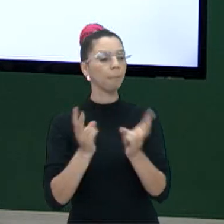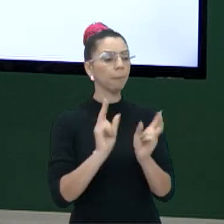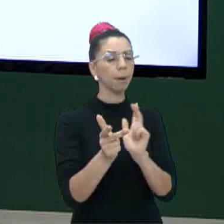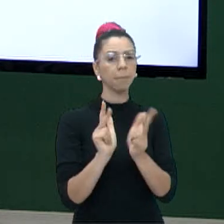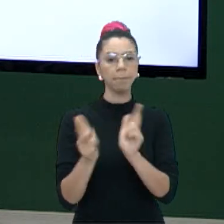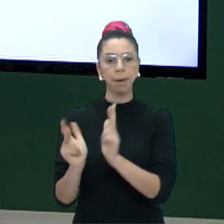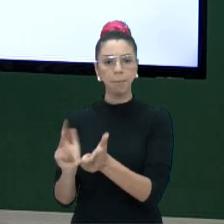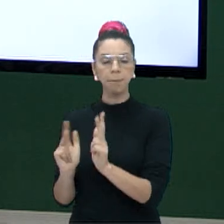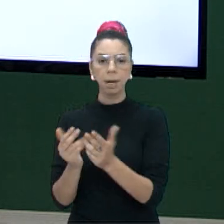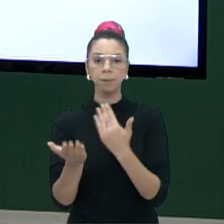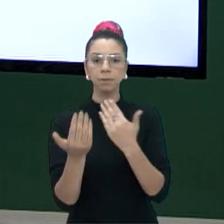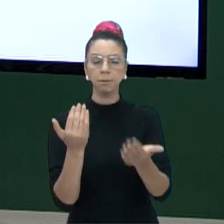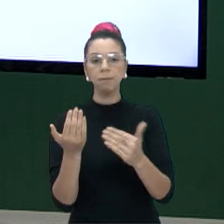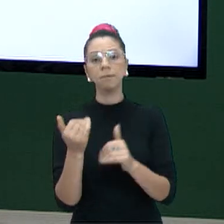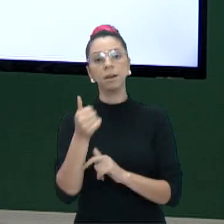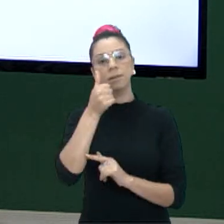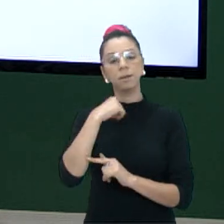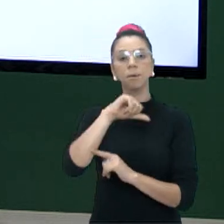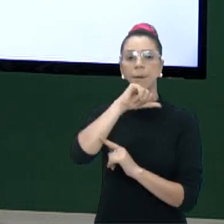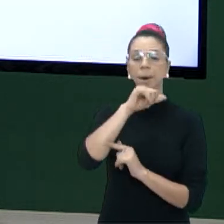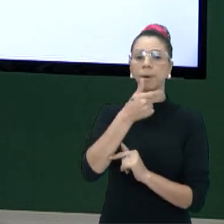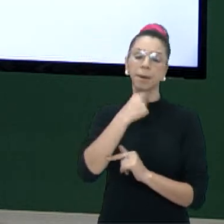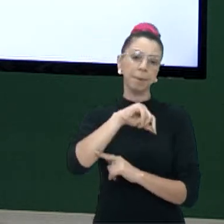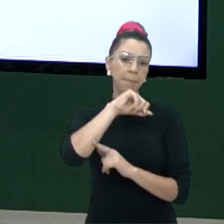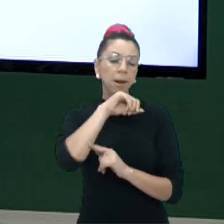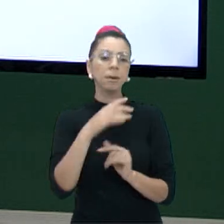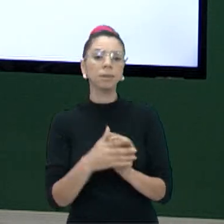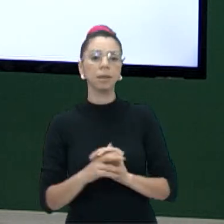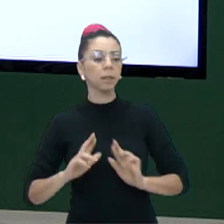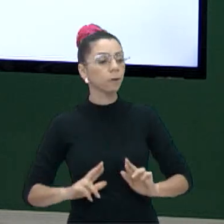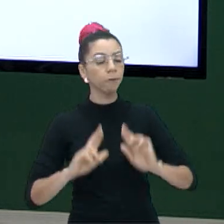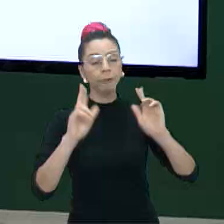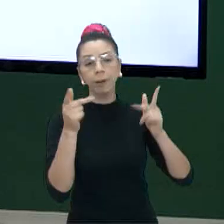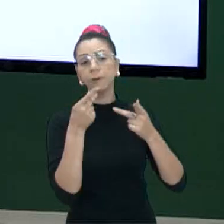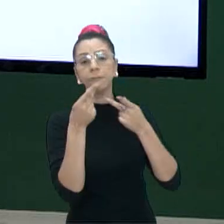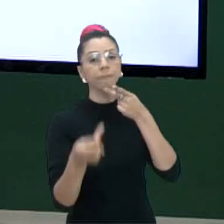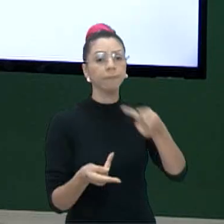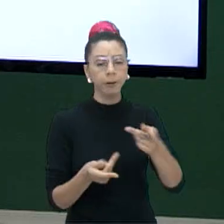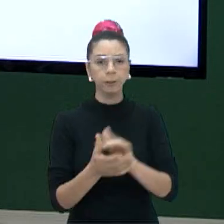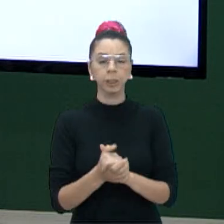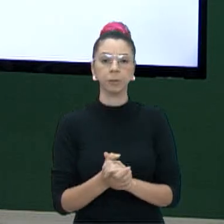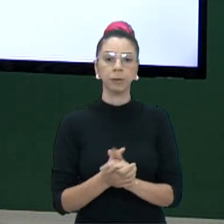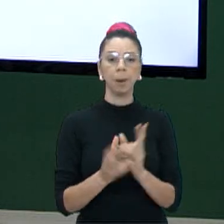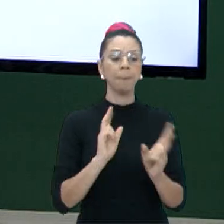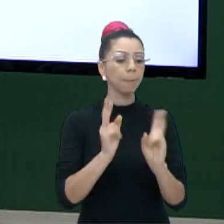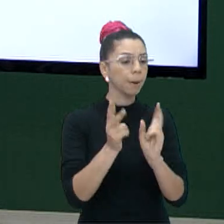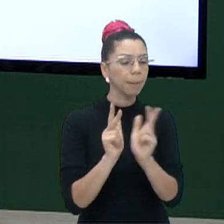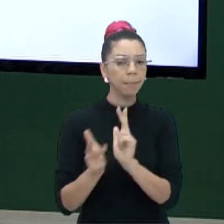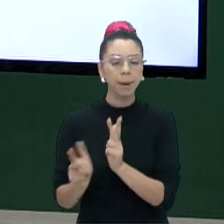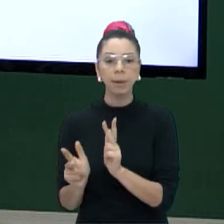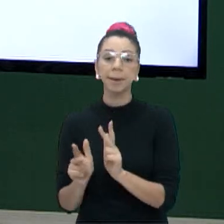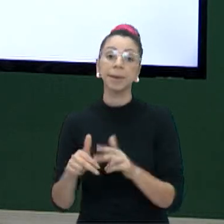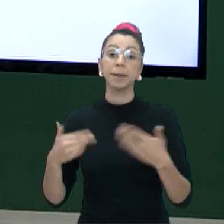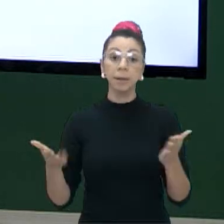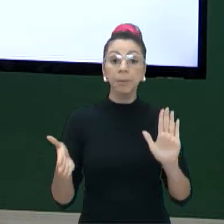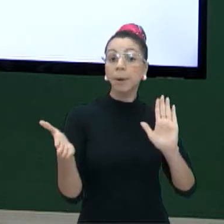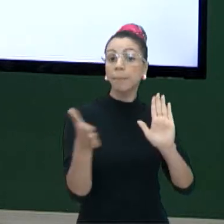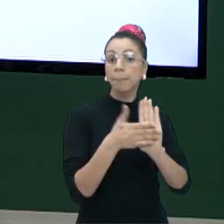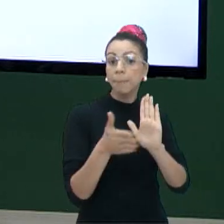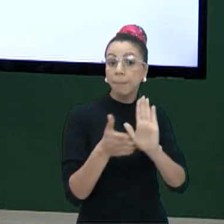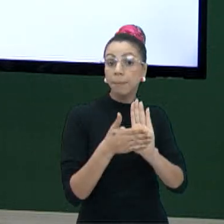mãe. Essa diferença de fala é aquilo que o Chomsky está trabalhando com a sua tese